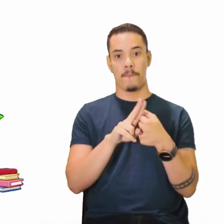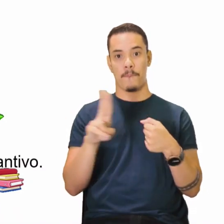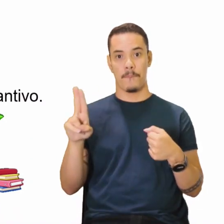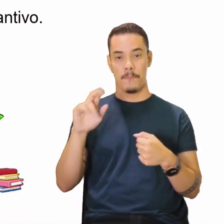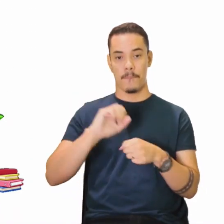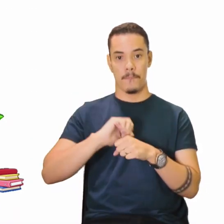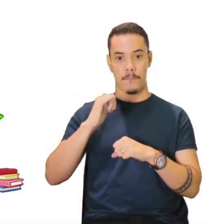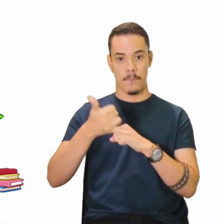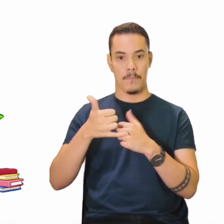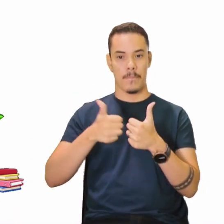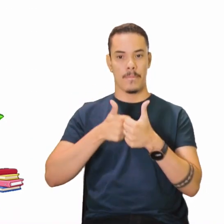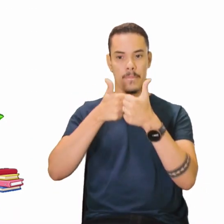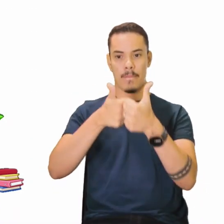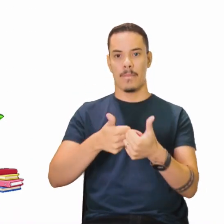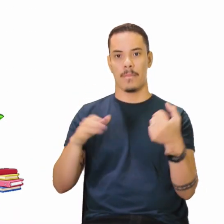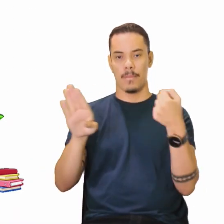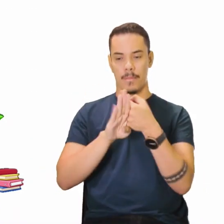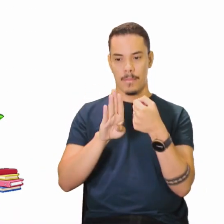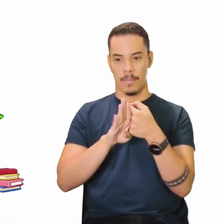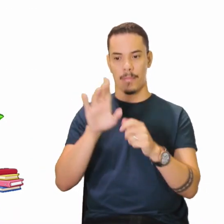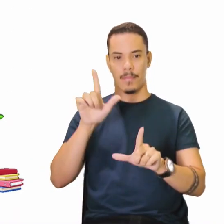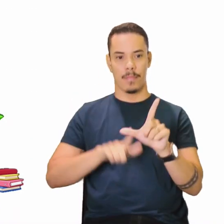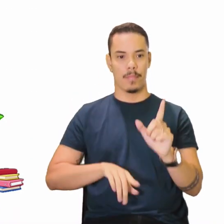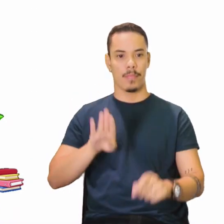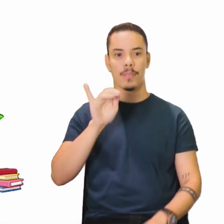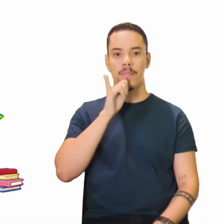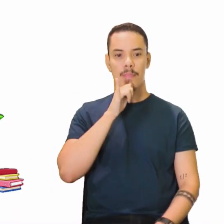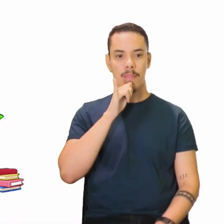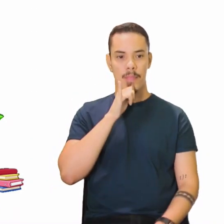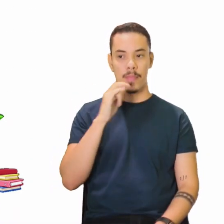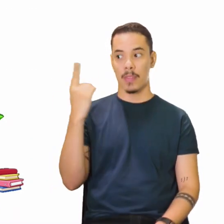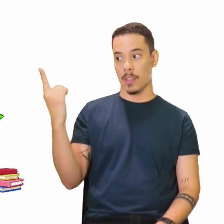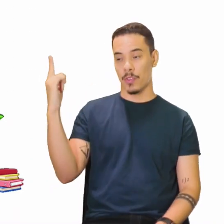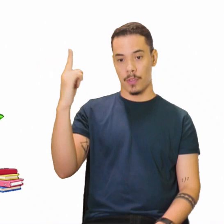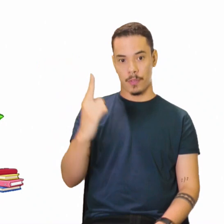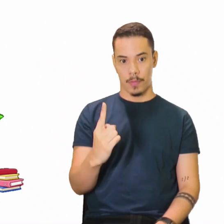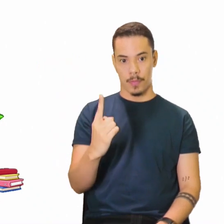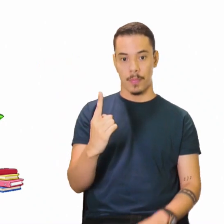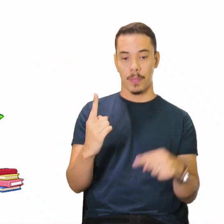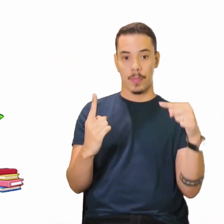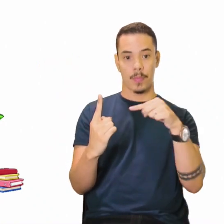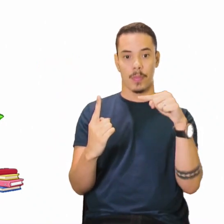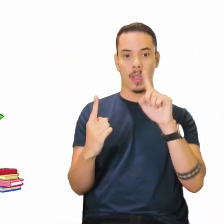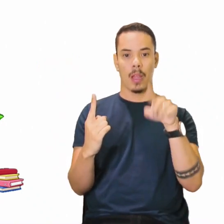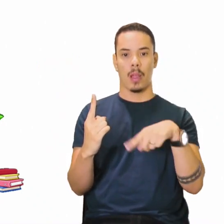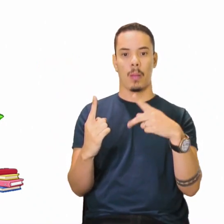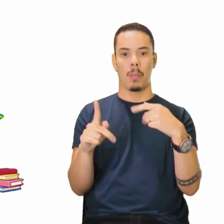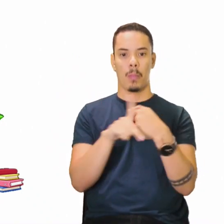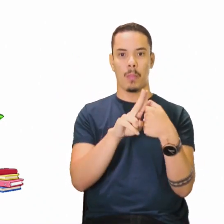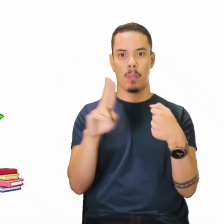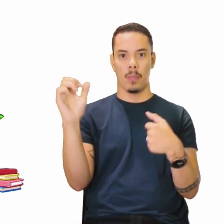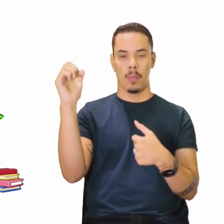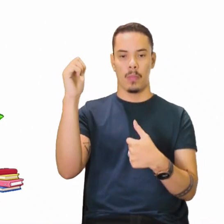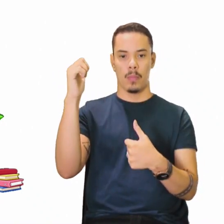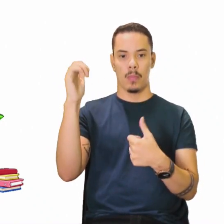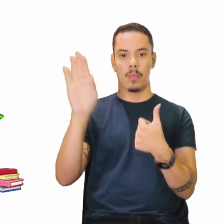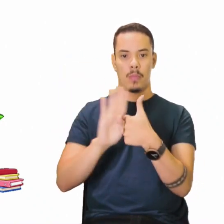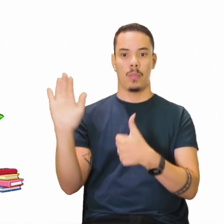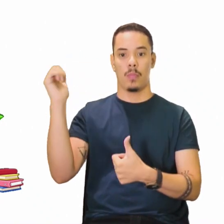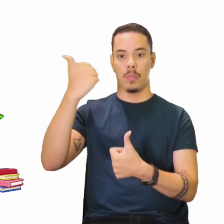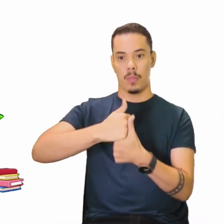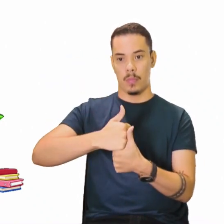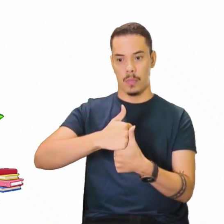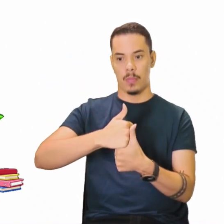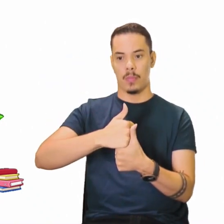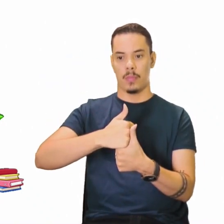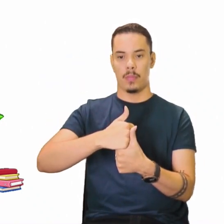acompanha um substantivo. Letra B, exemplo. Ele chegou. Ele, pronome substantivo, pois substitui